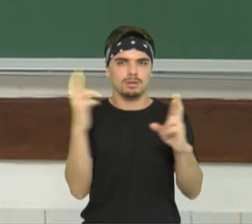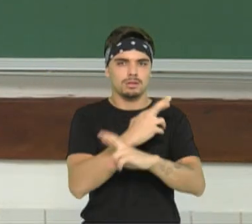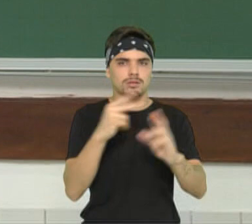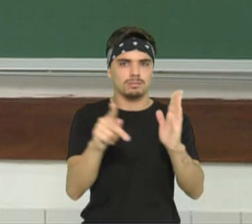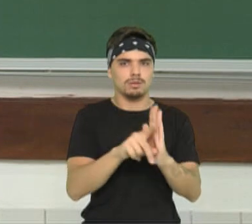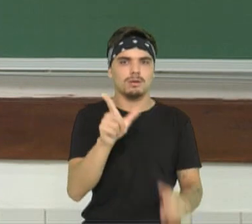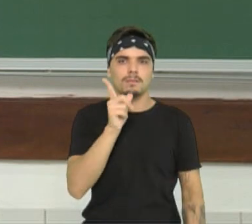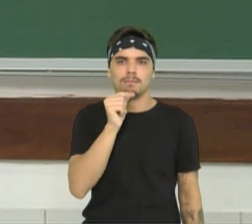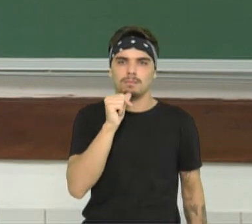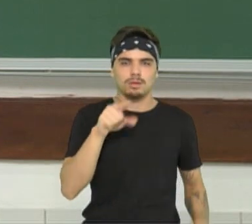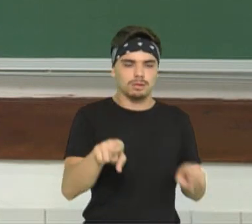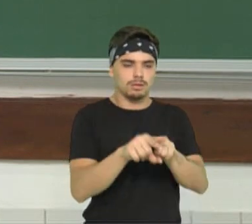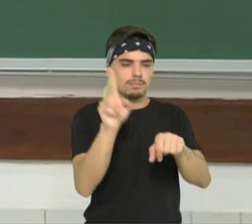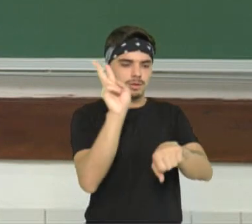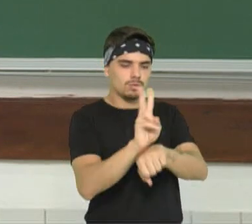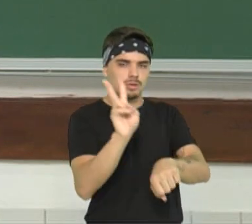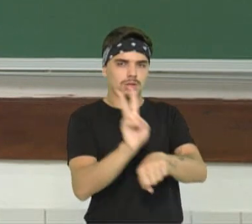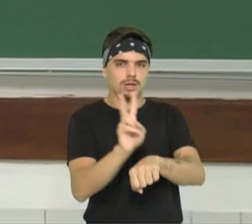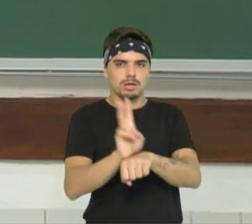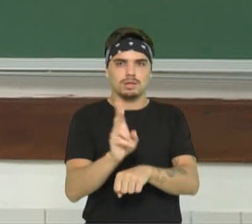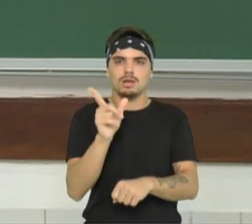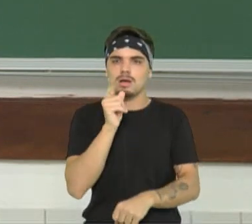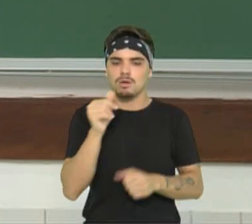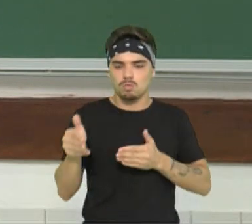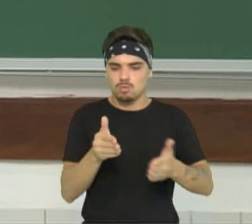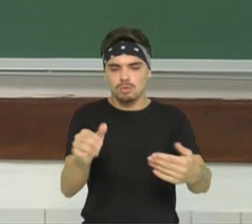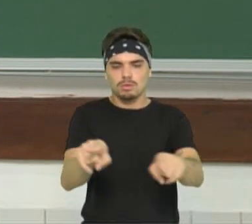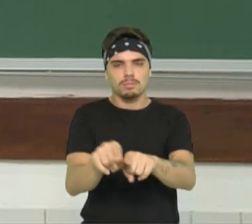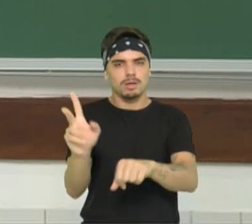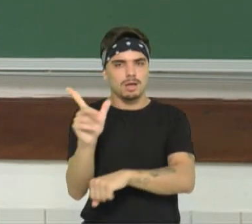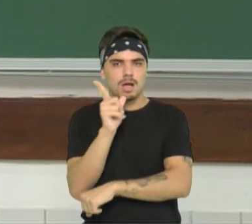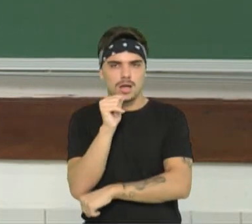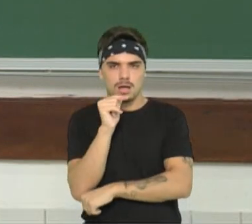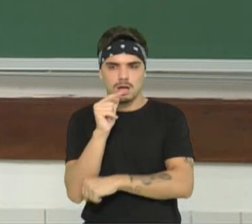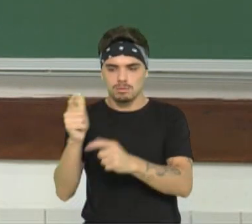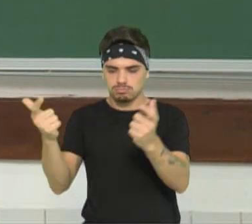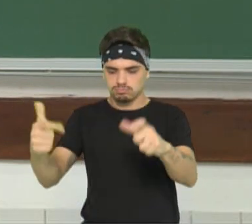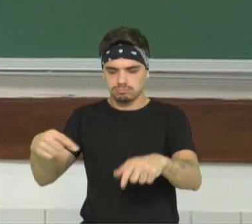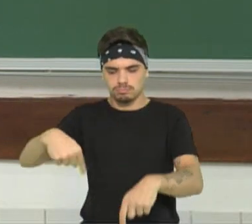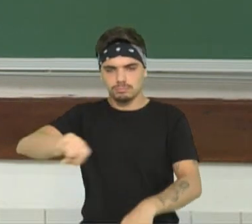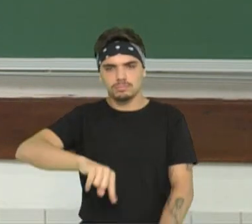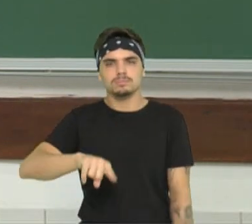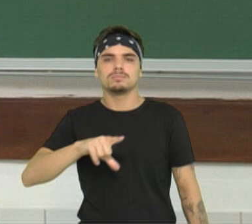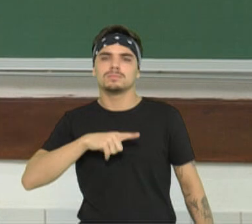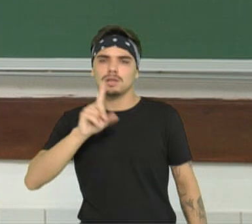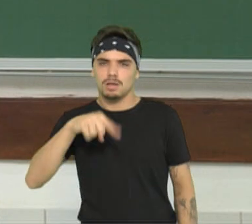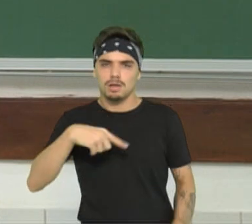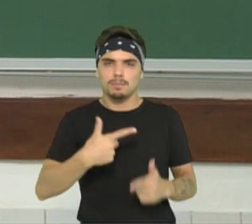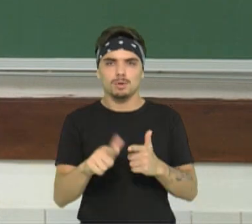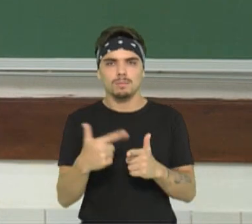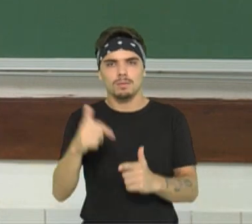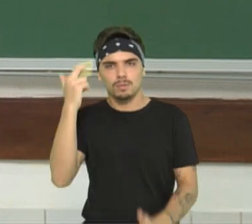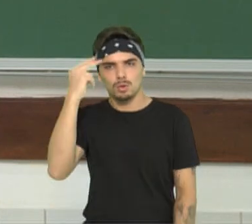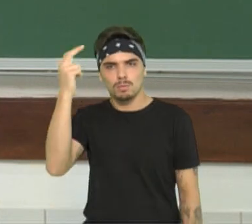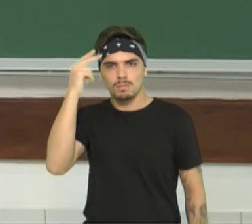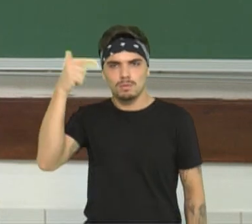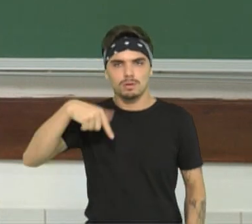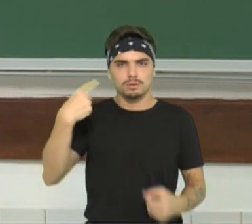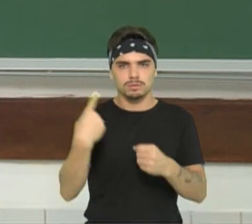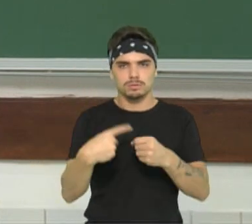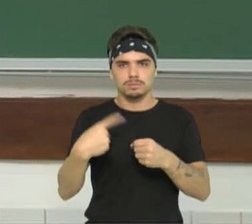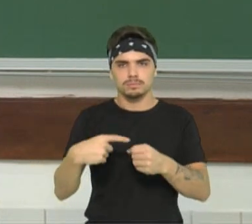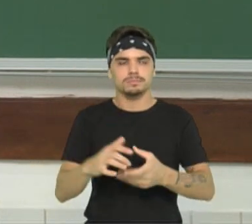água, à preservação dos rios, à preservação da água. Então, isso também é um problema bem recorrente nos ambientes